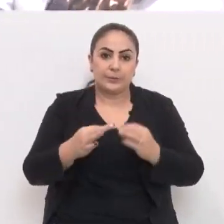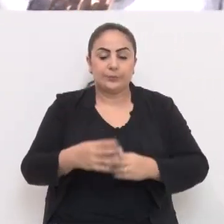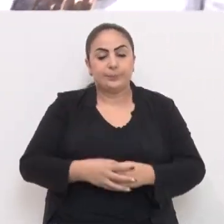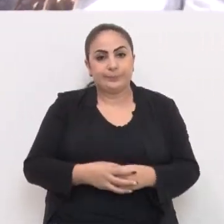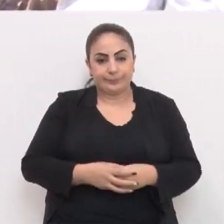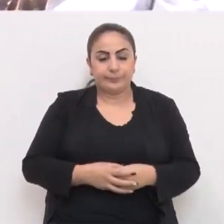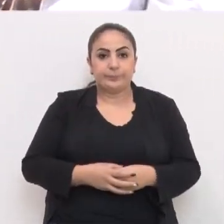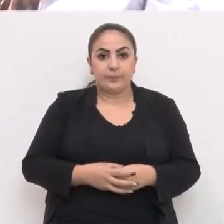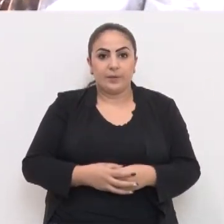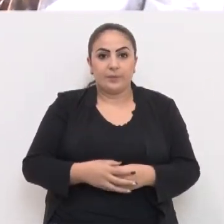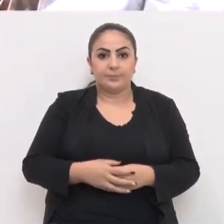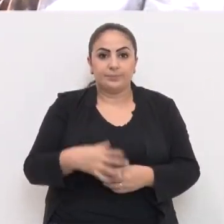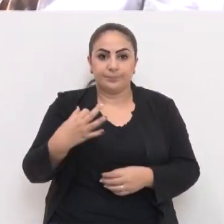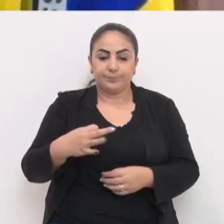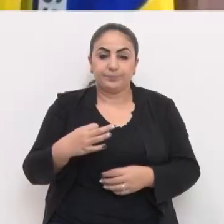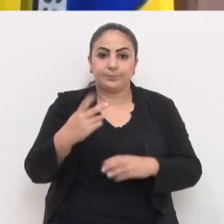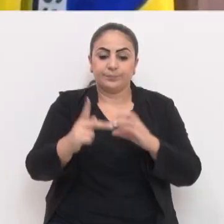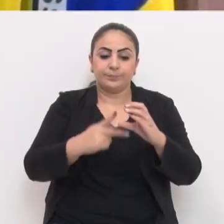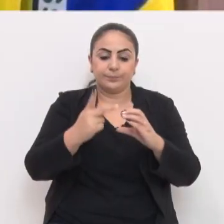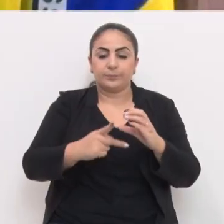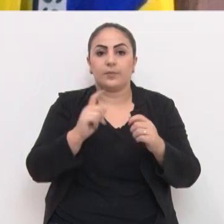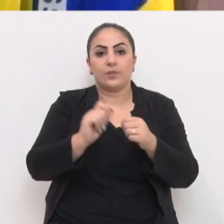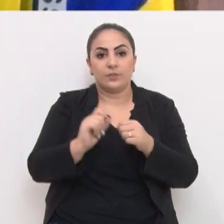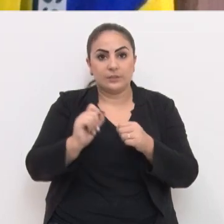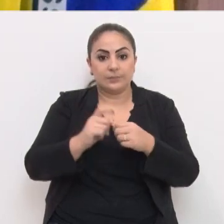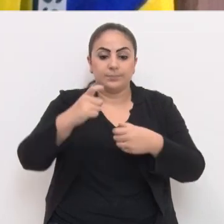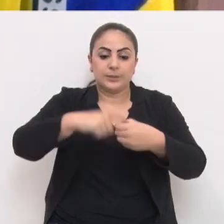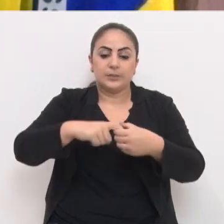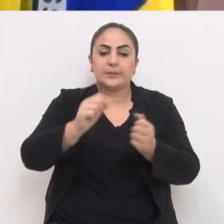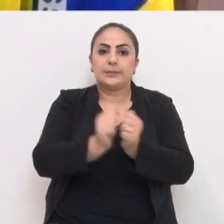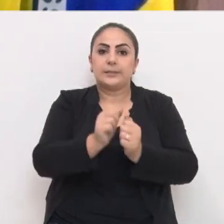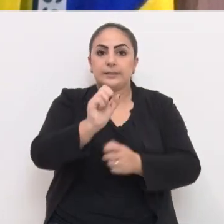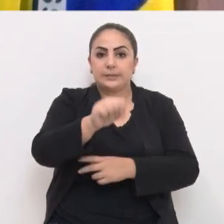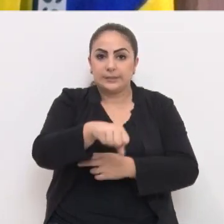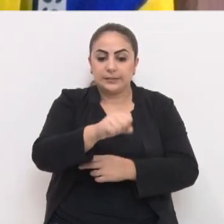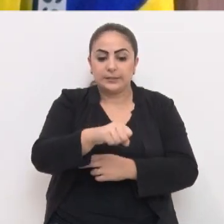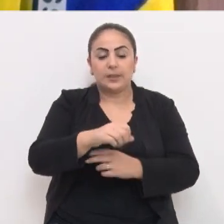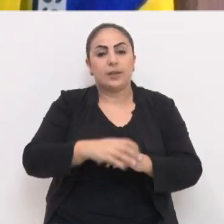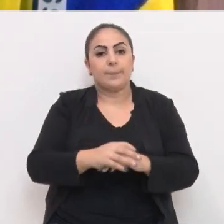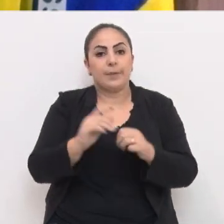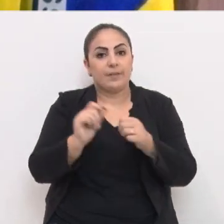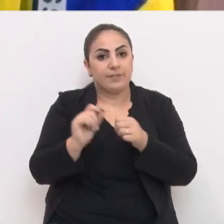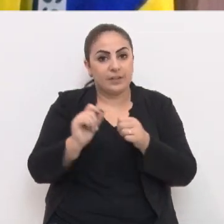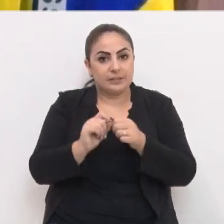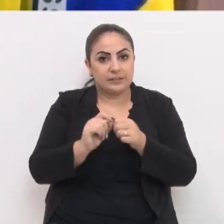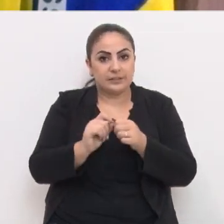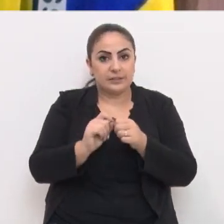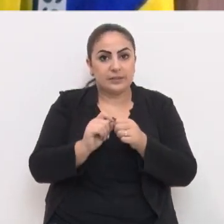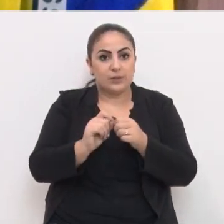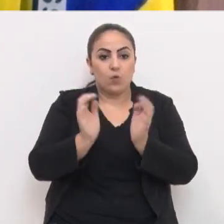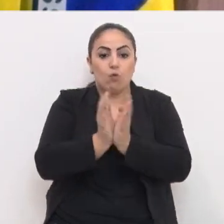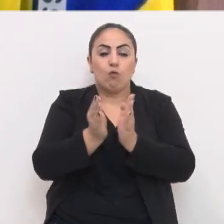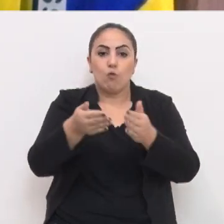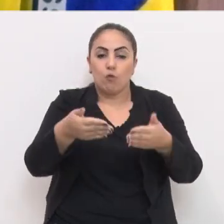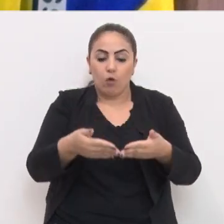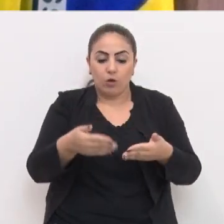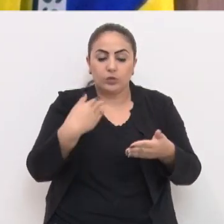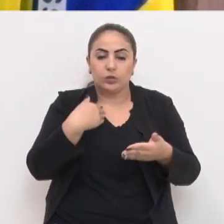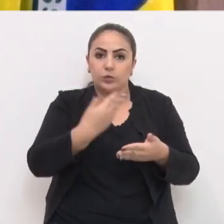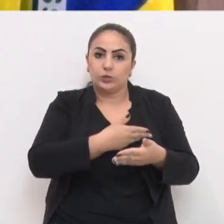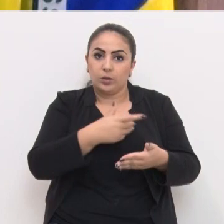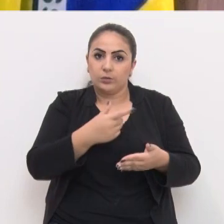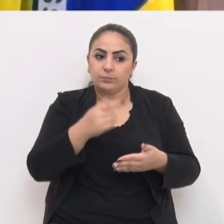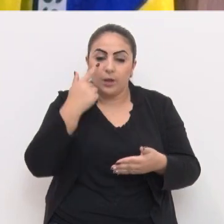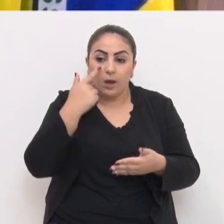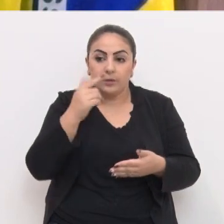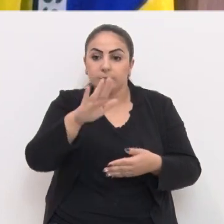terapêuticas. Com certeza a Câmara de Vereadores vai ser parceira e vai tomar a frente também para promover um fórum onde